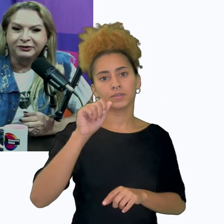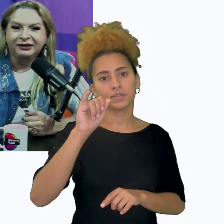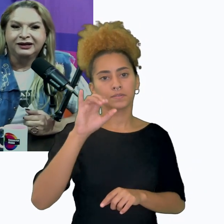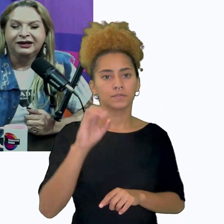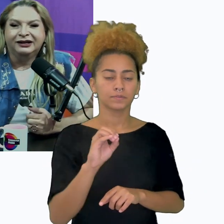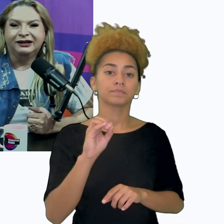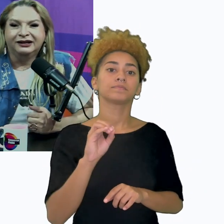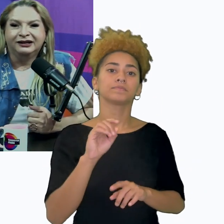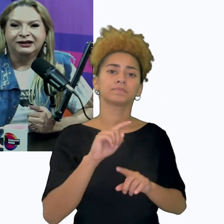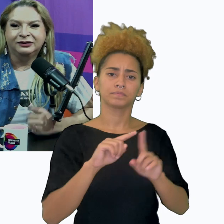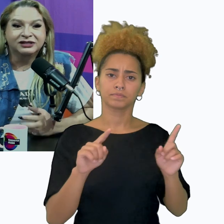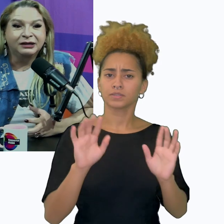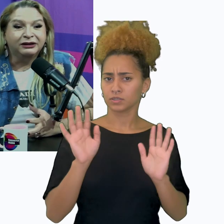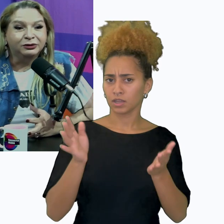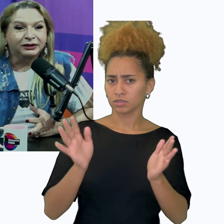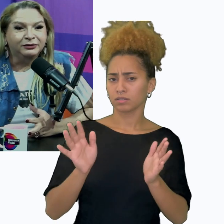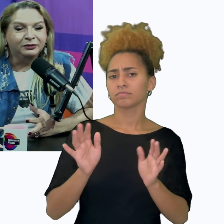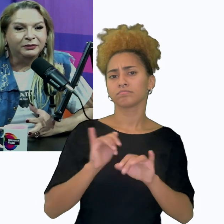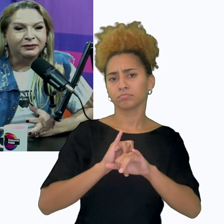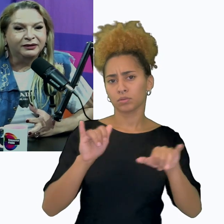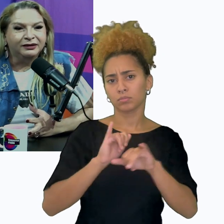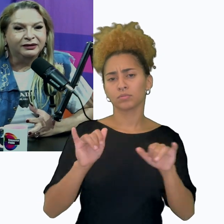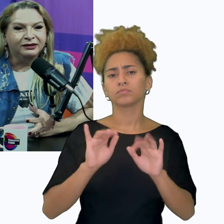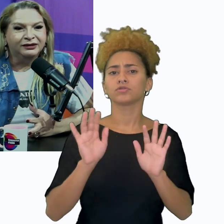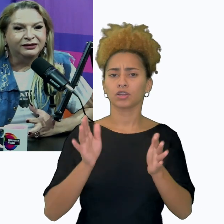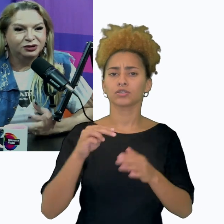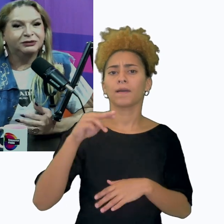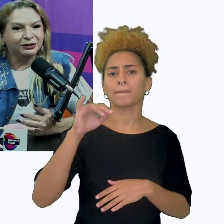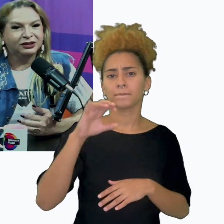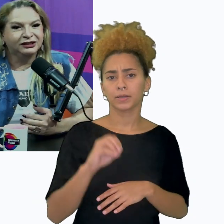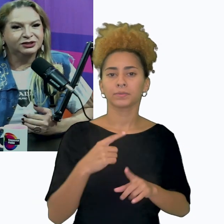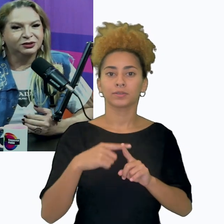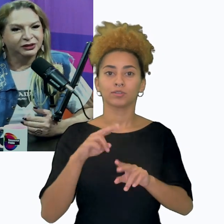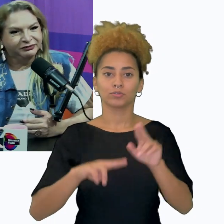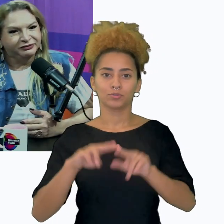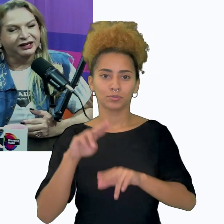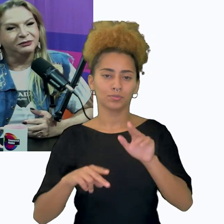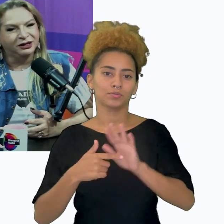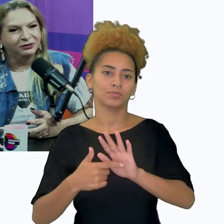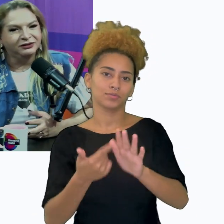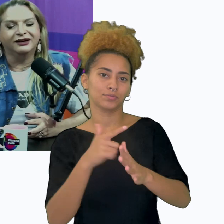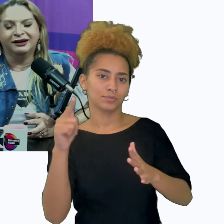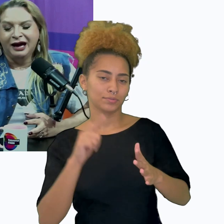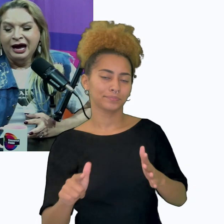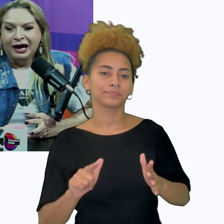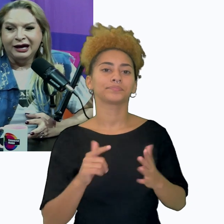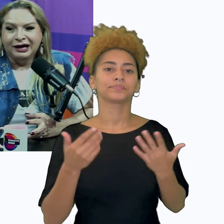maio. Nos deem pra... O de maio já lançou, né? O de maio já lançou. Em junho é que vai ter